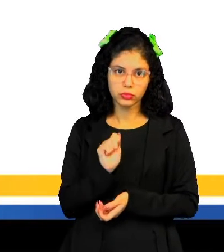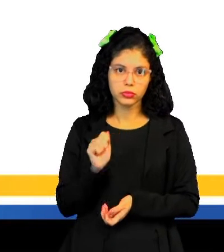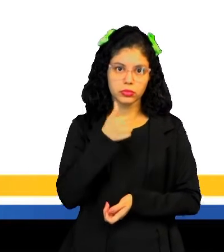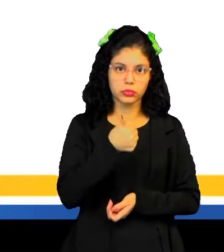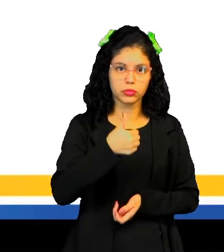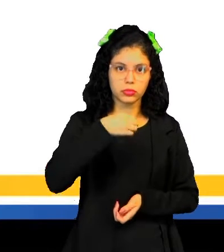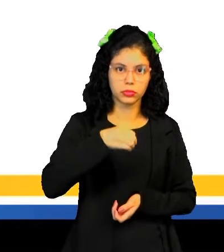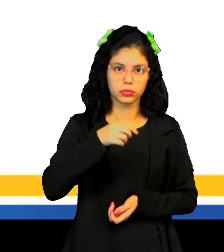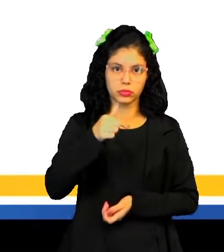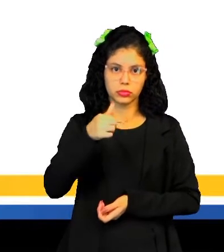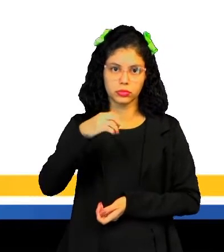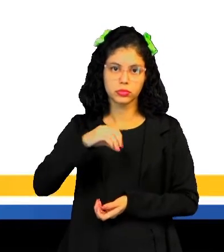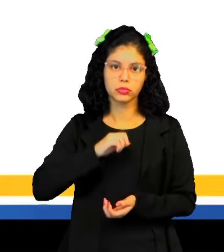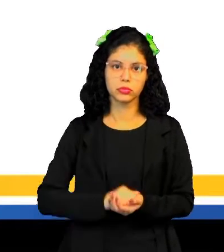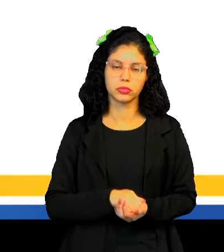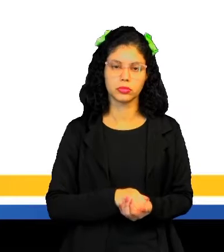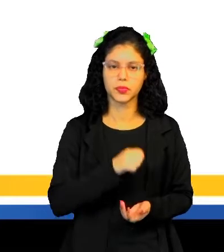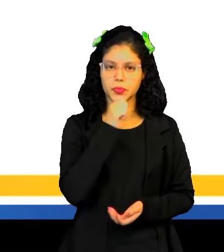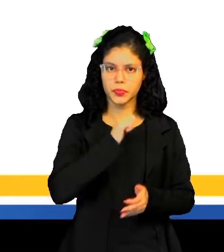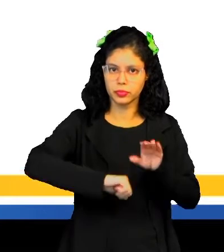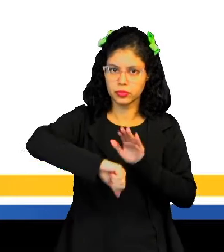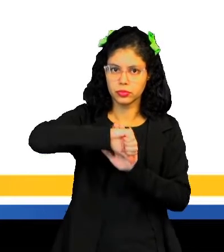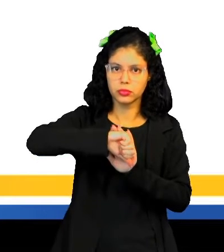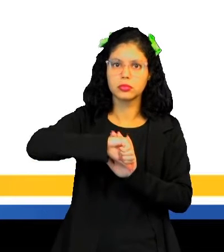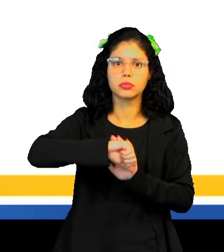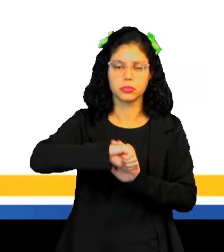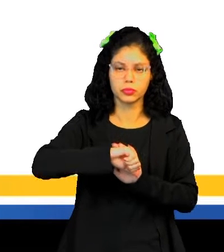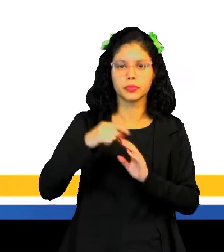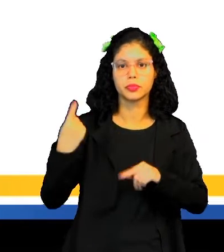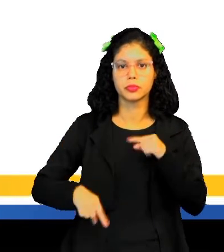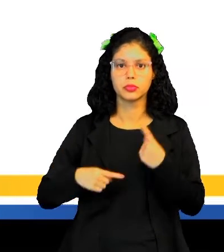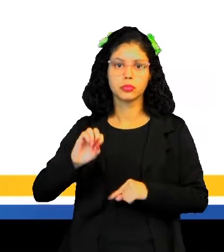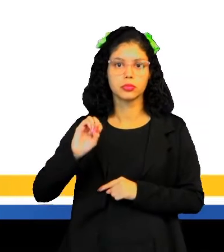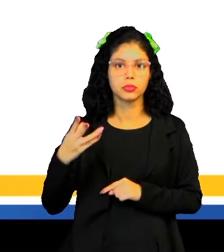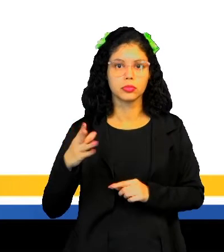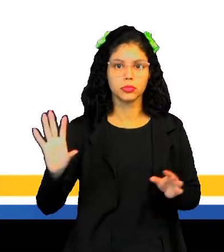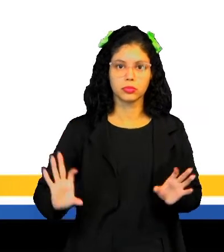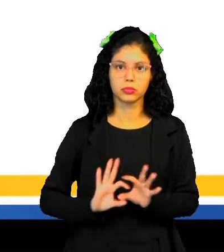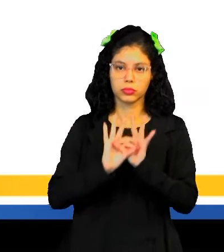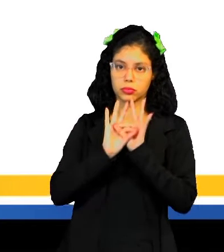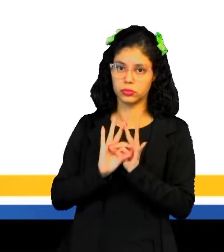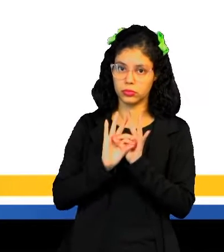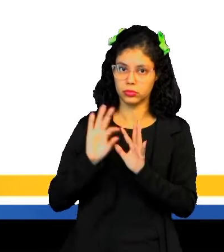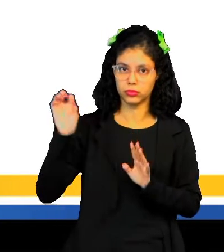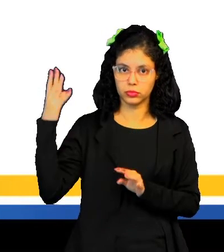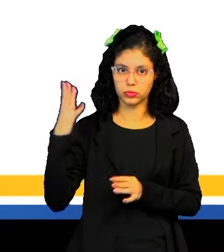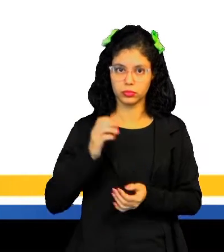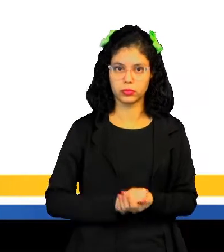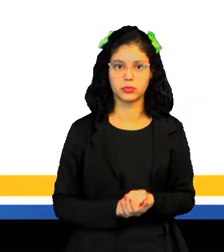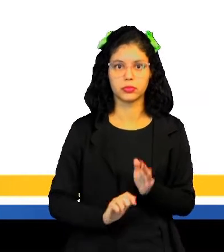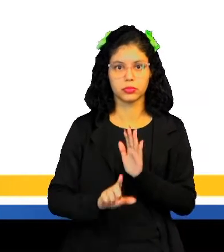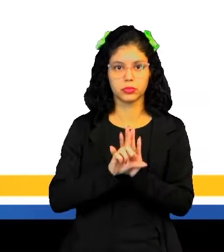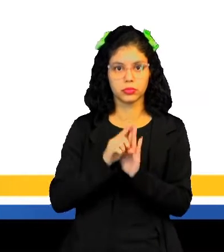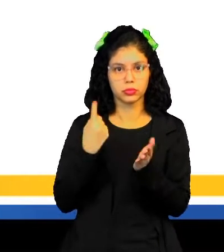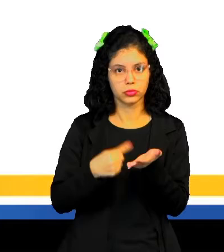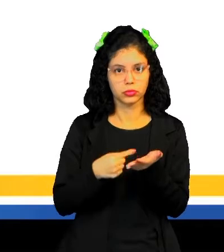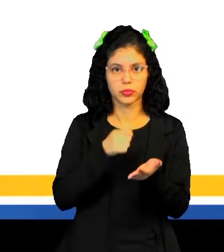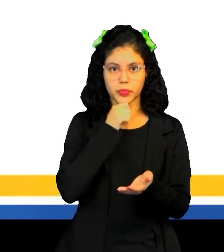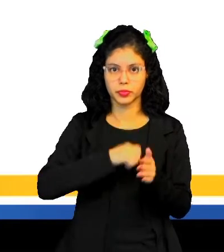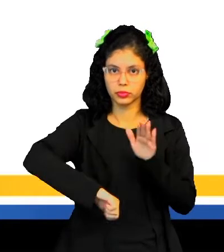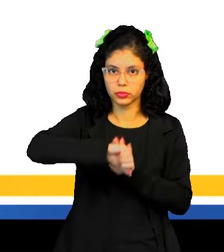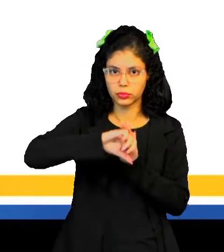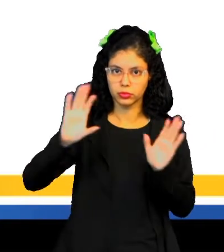agosto de 1979, cometeram crimes políticos ou conexo com esses crimes. A lei considera